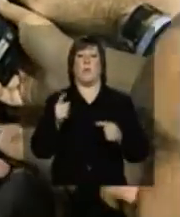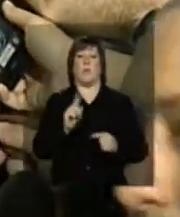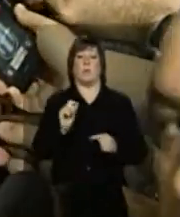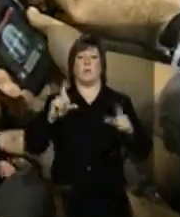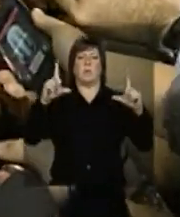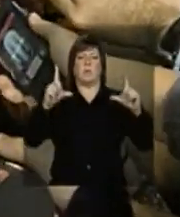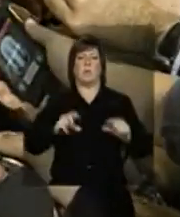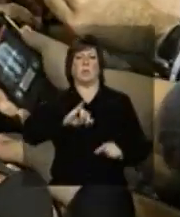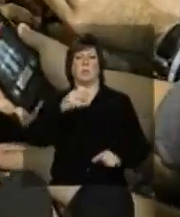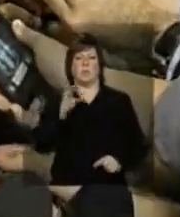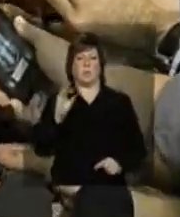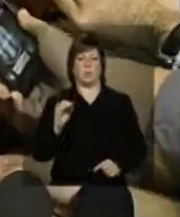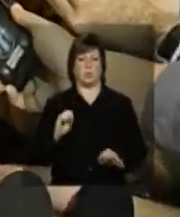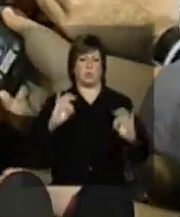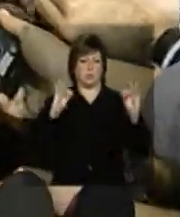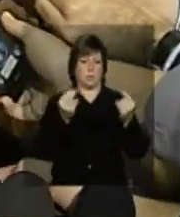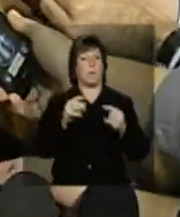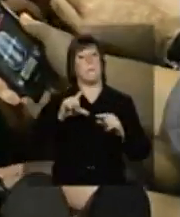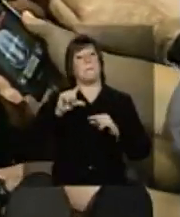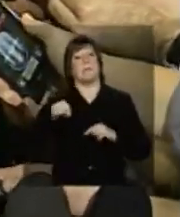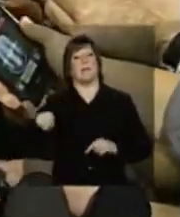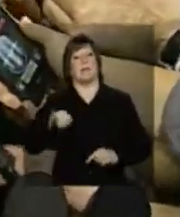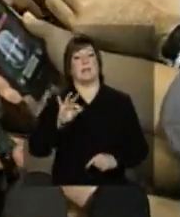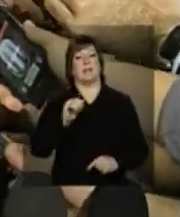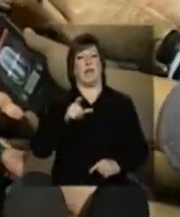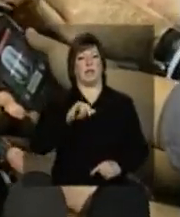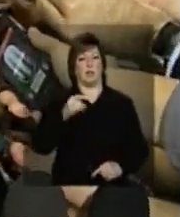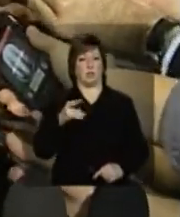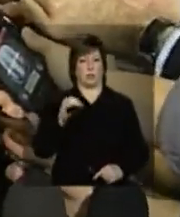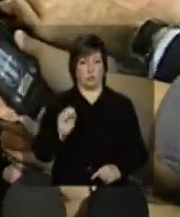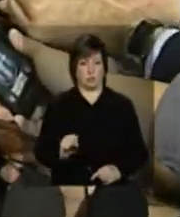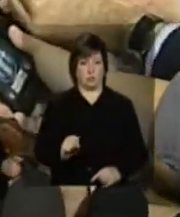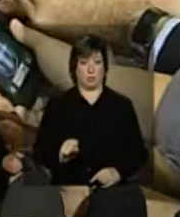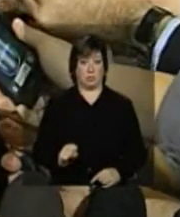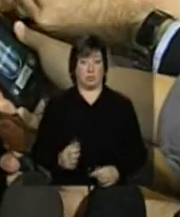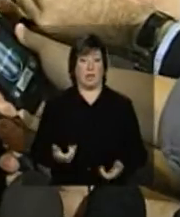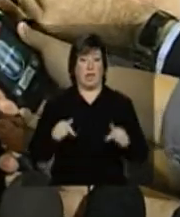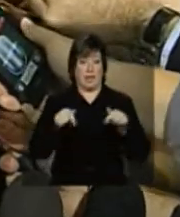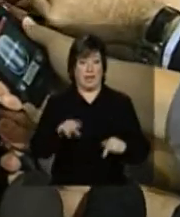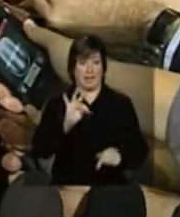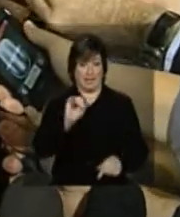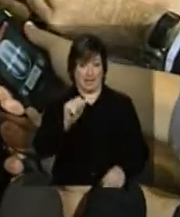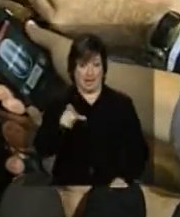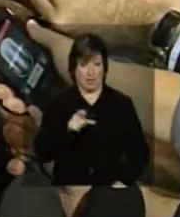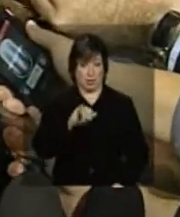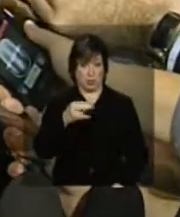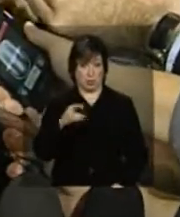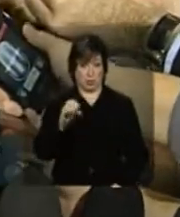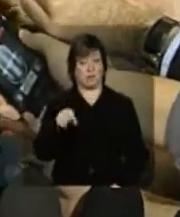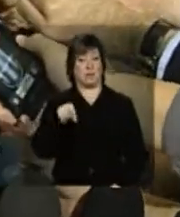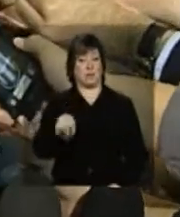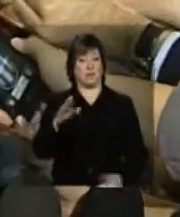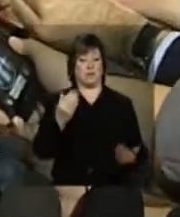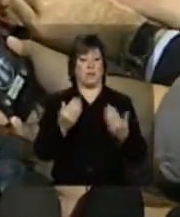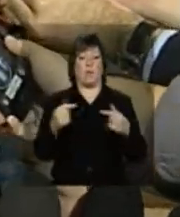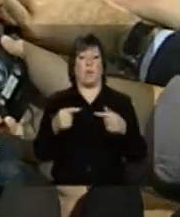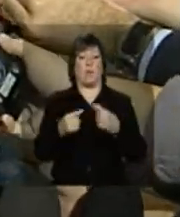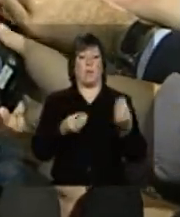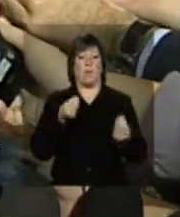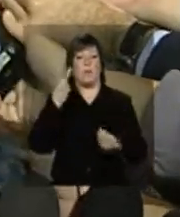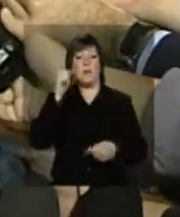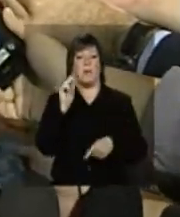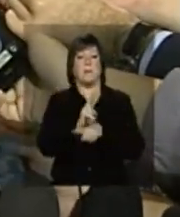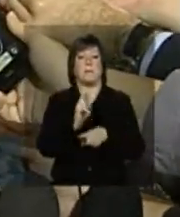os juros menos a taxa de juros. Portanto, a taxa de juros ela é o parâmetro para os empréstimos